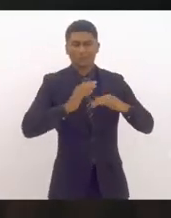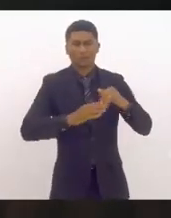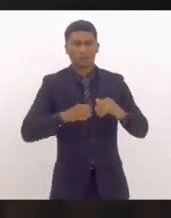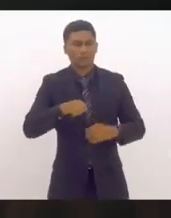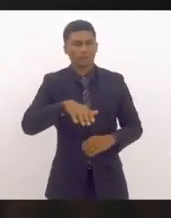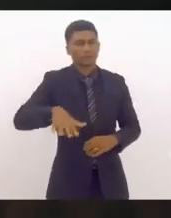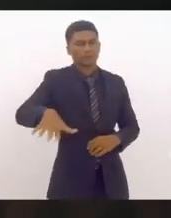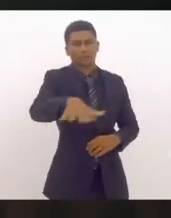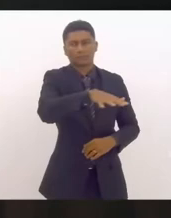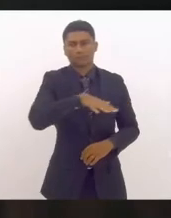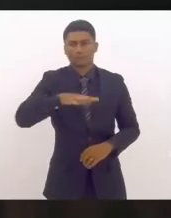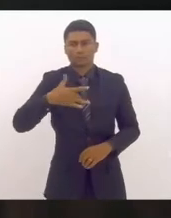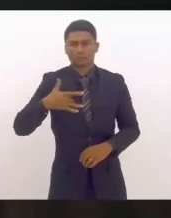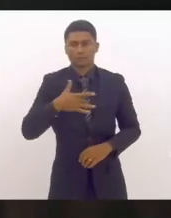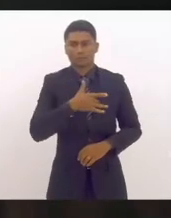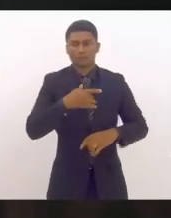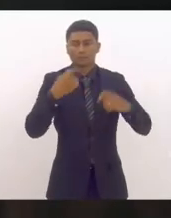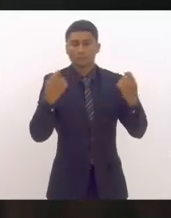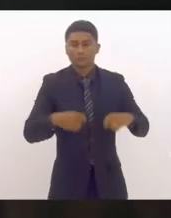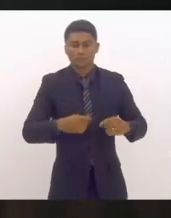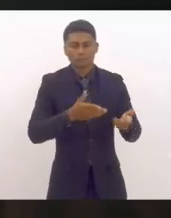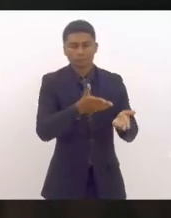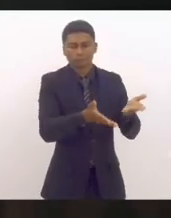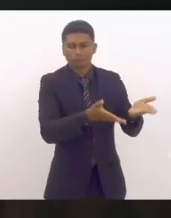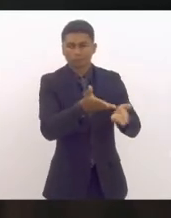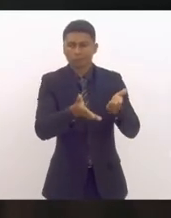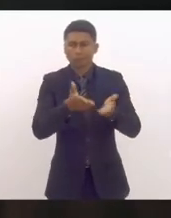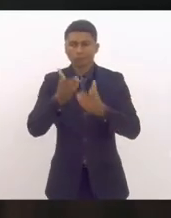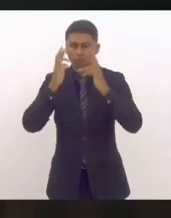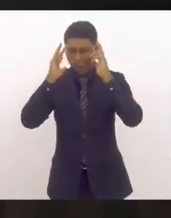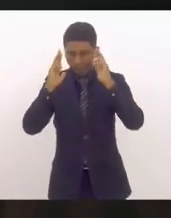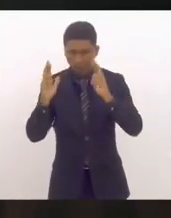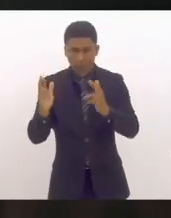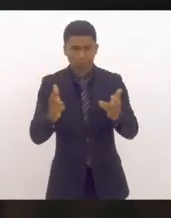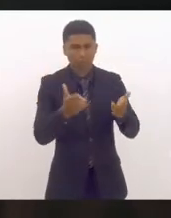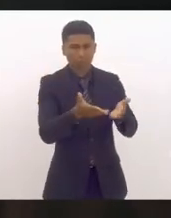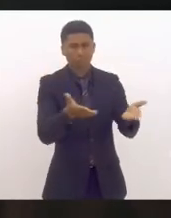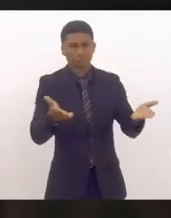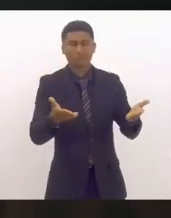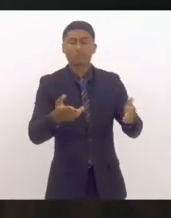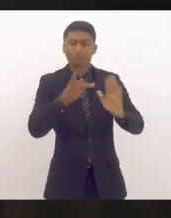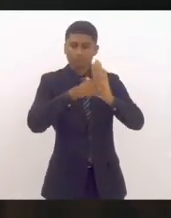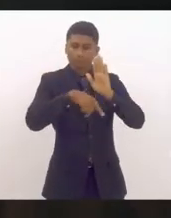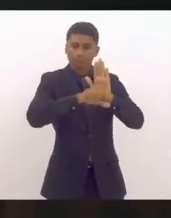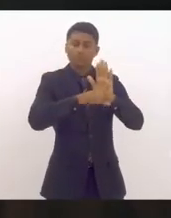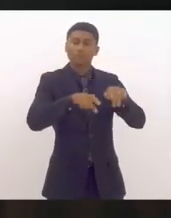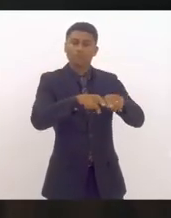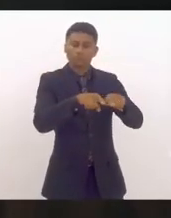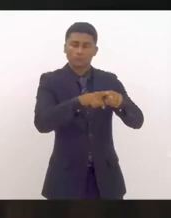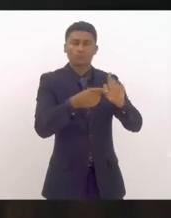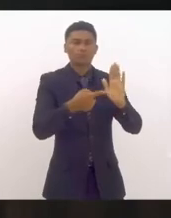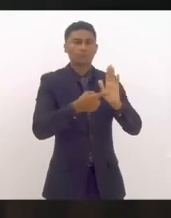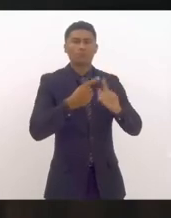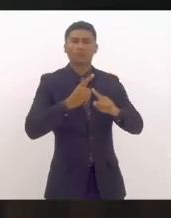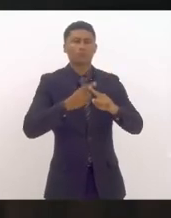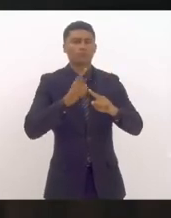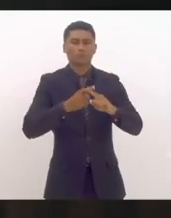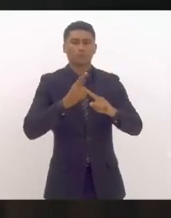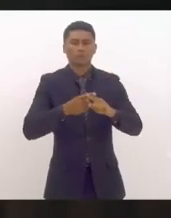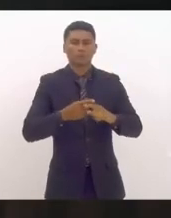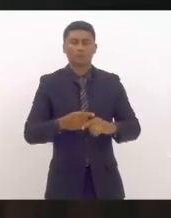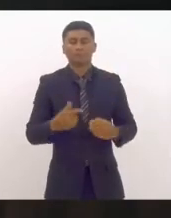um tratamento equânime e respeitoso. Esse projeto também nasce de uma constatação de